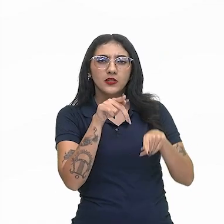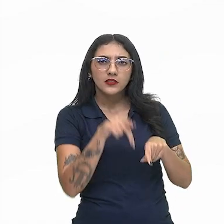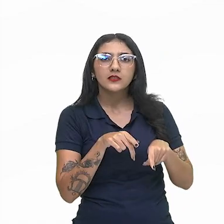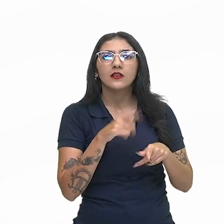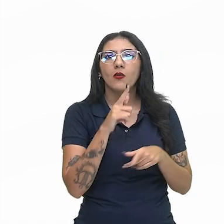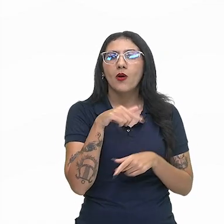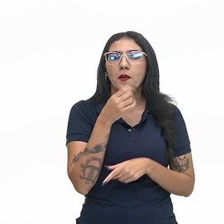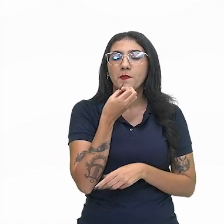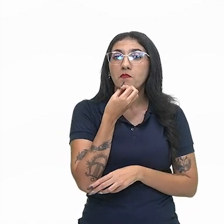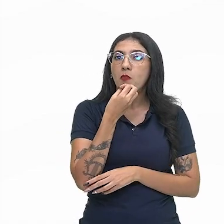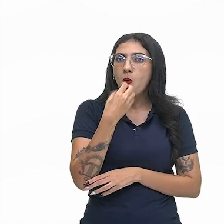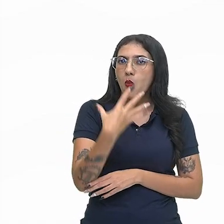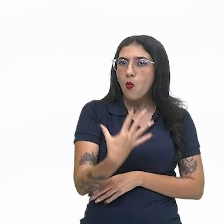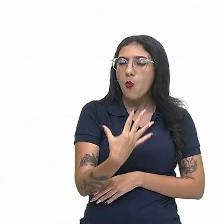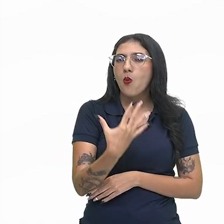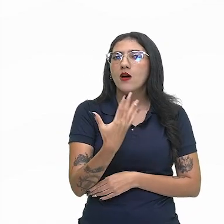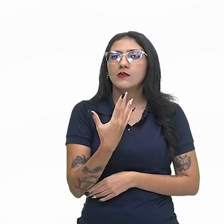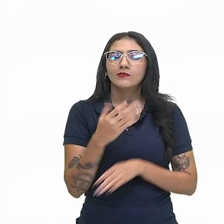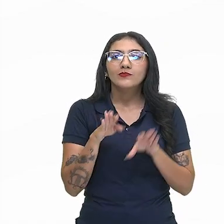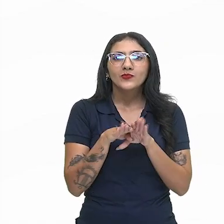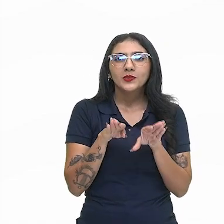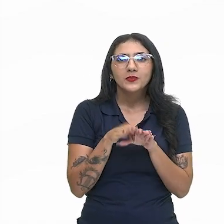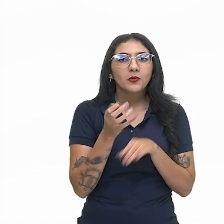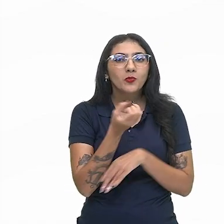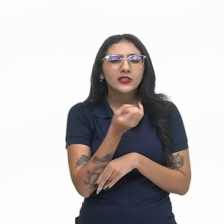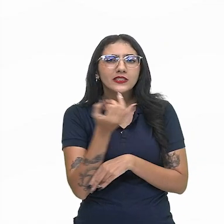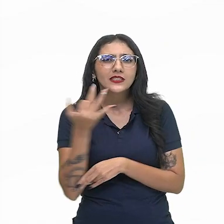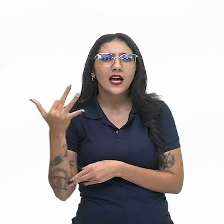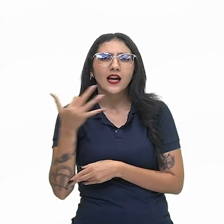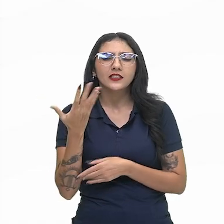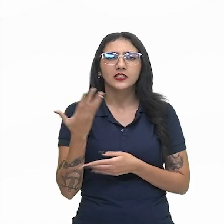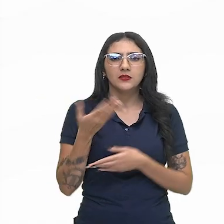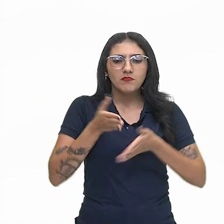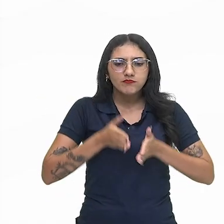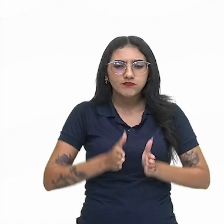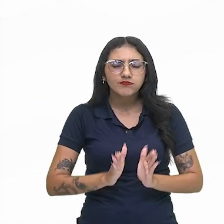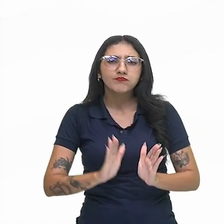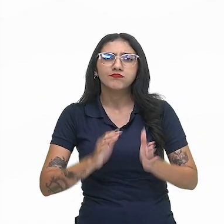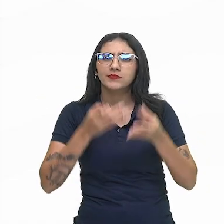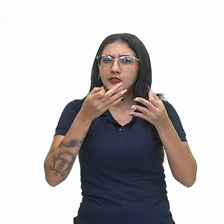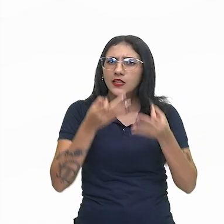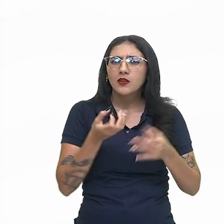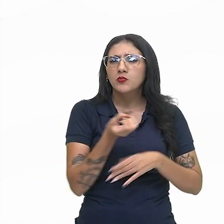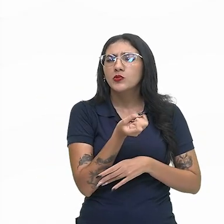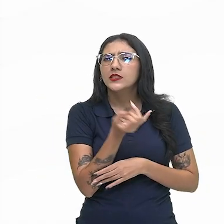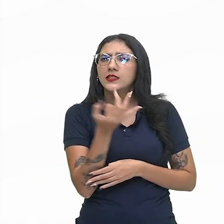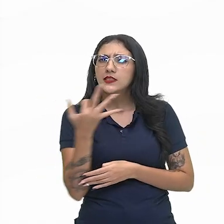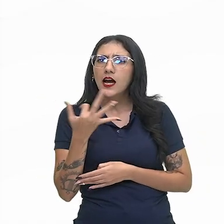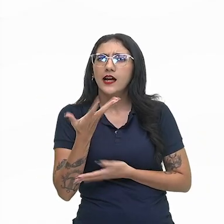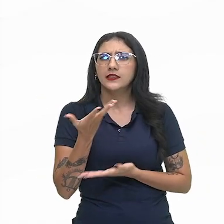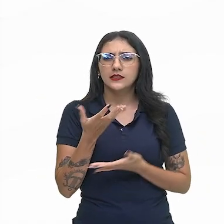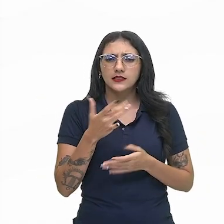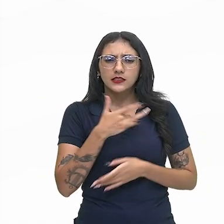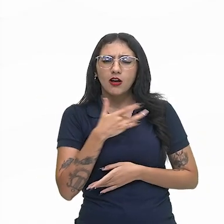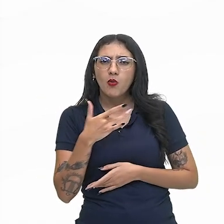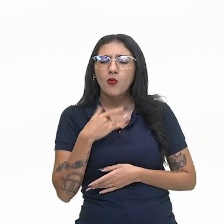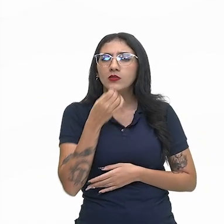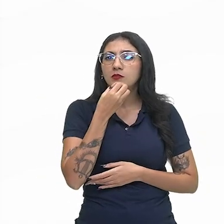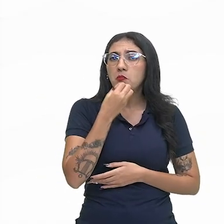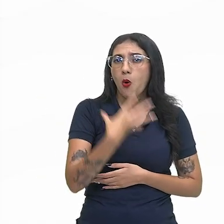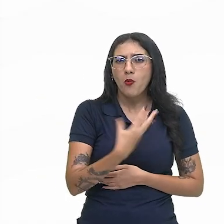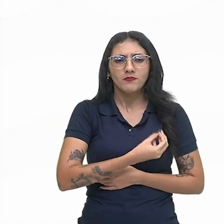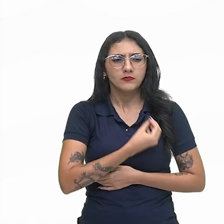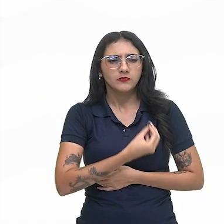está alta, né? A natalidade, se as crianças têm nascido direitinho, nascido com saúde, vivendo